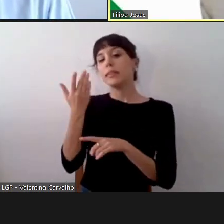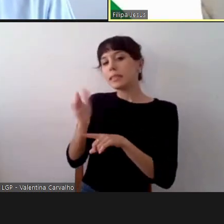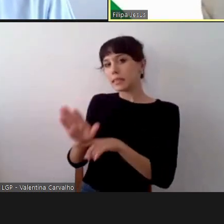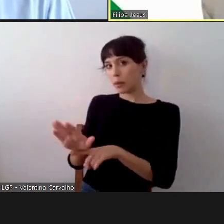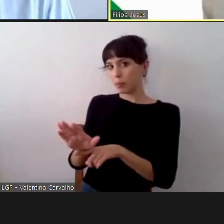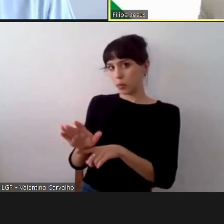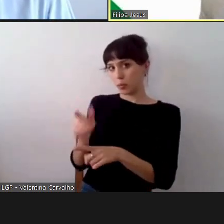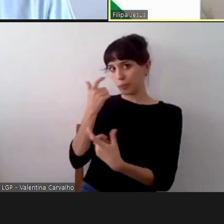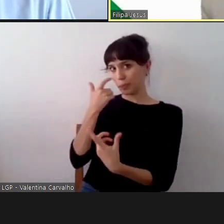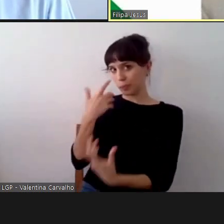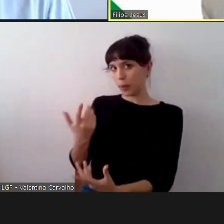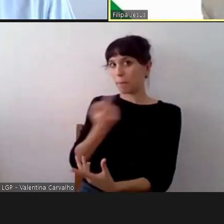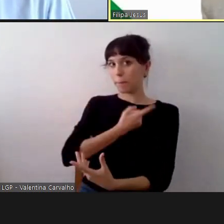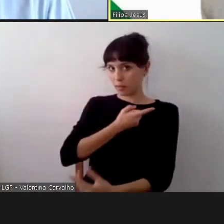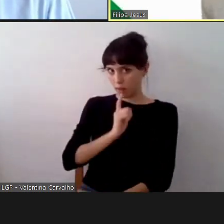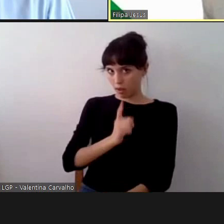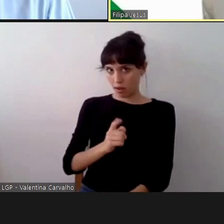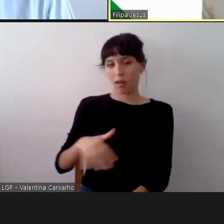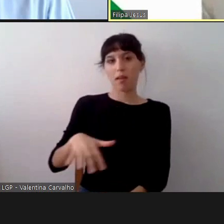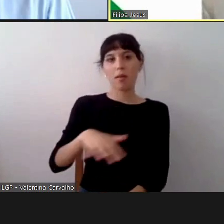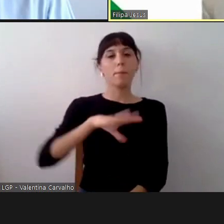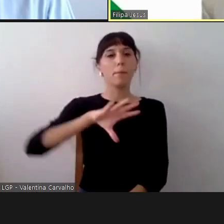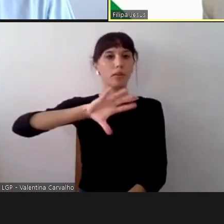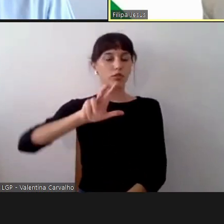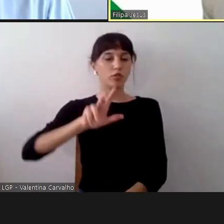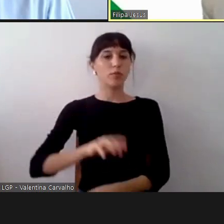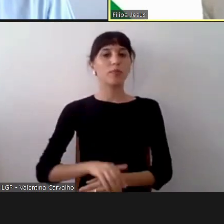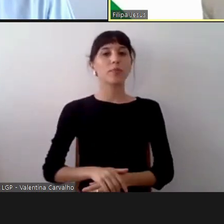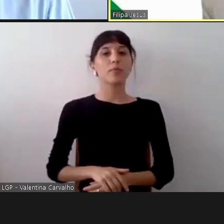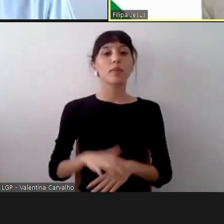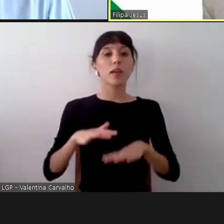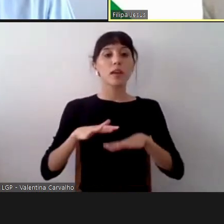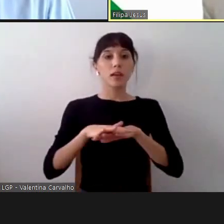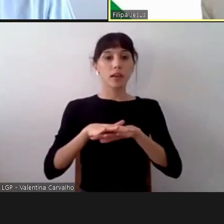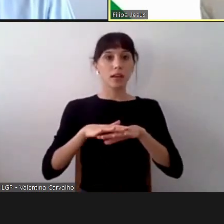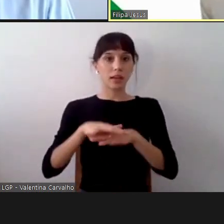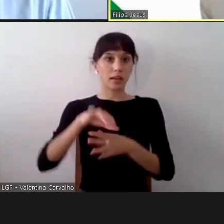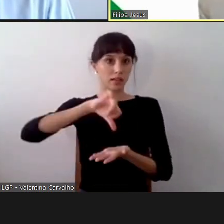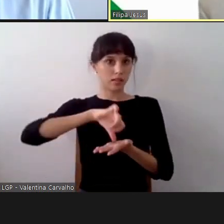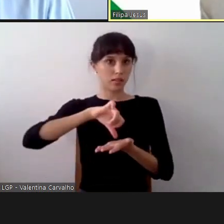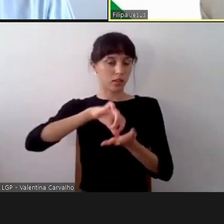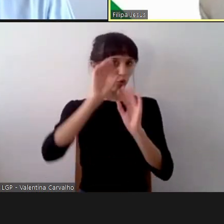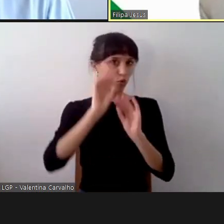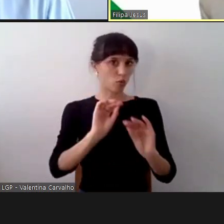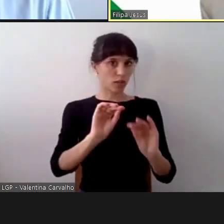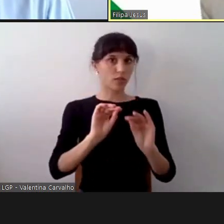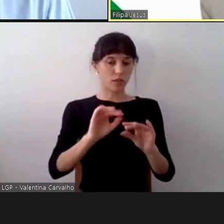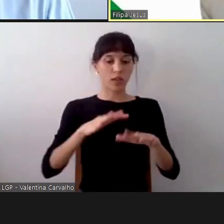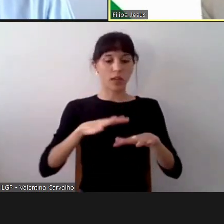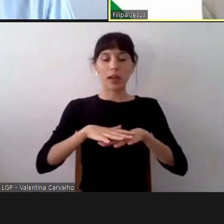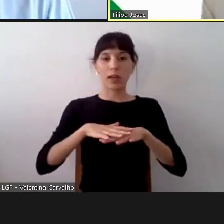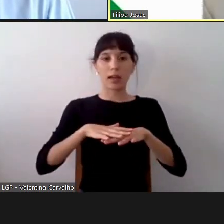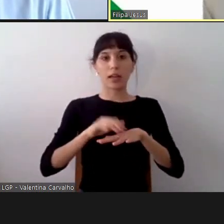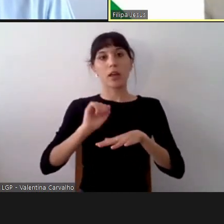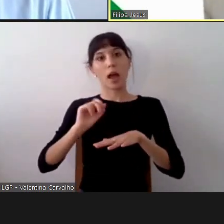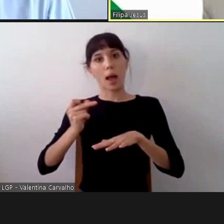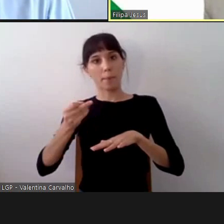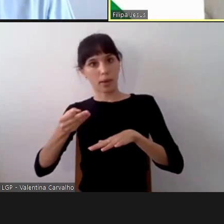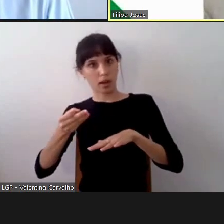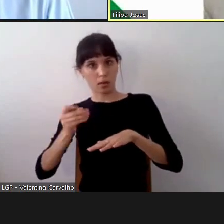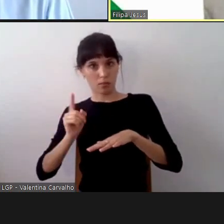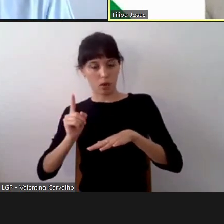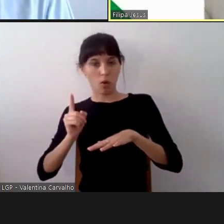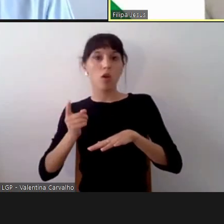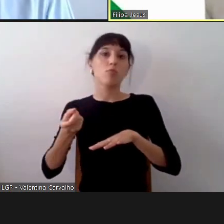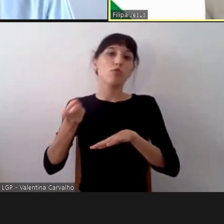no país. Nós, na rede de centros Qualifica, nós temos uma rede de centros Qualifica que não são AP de 310 centros e depois temos mais